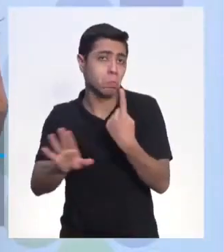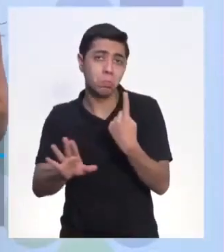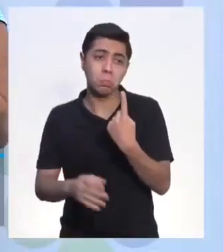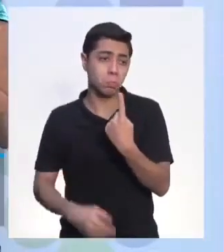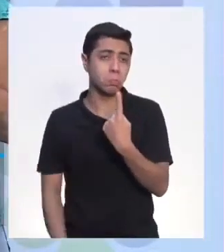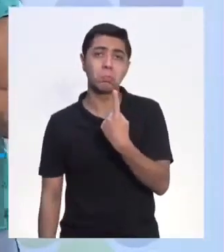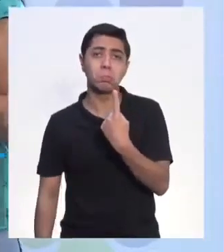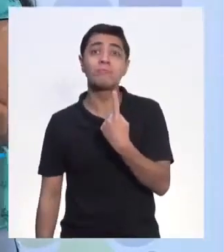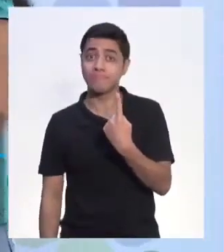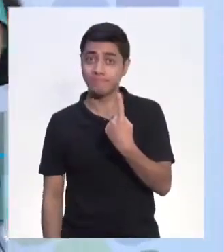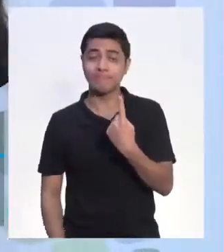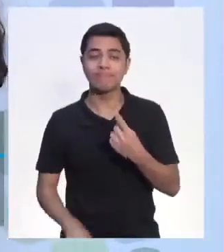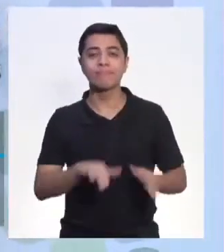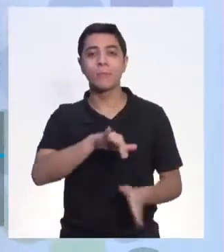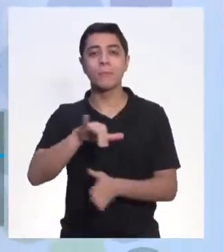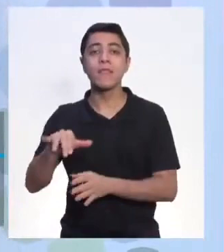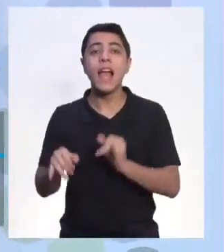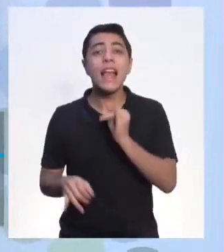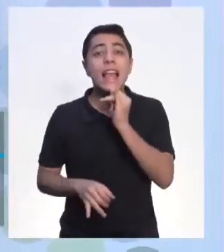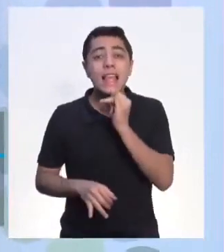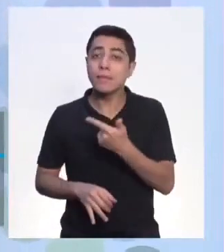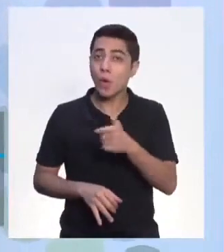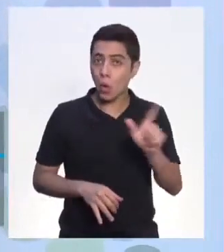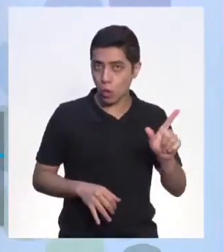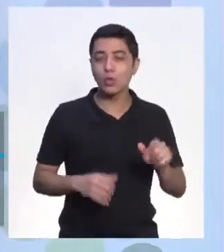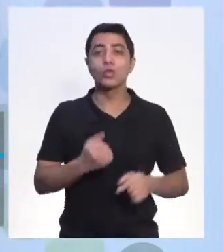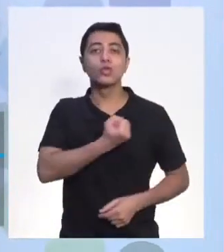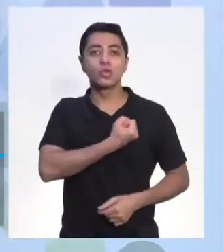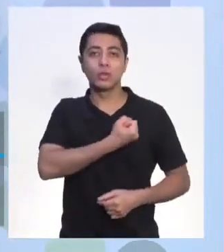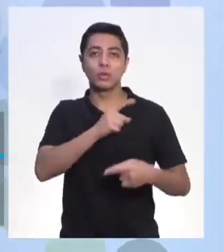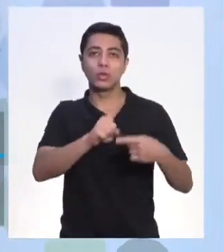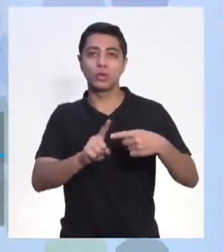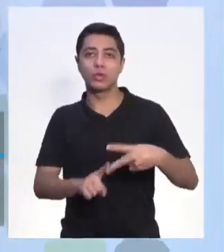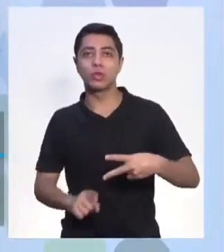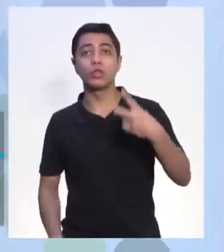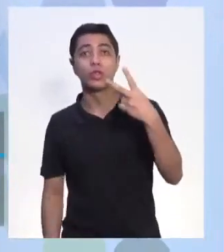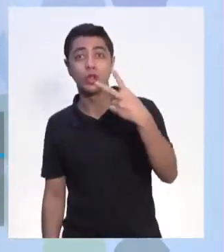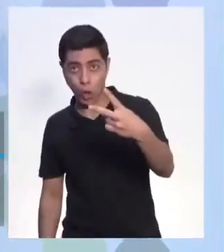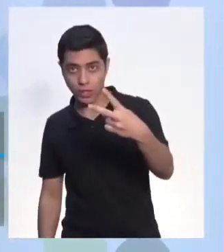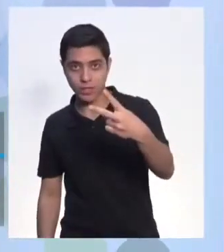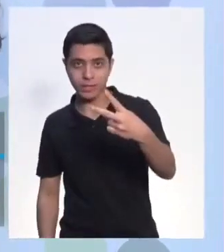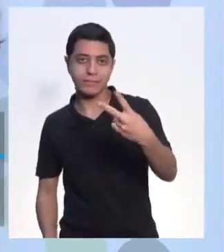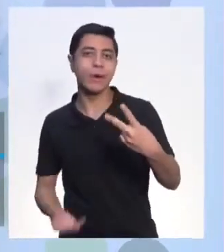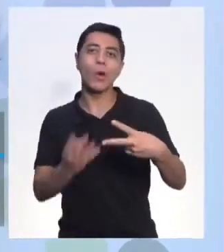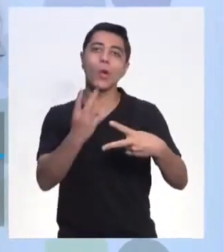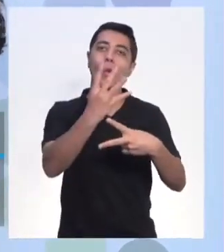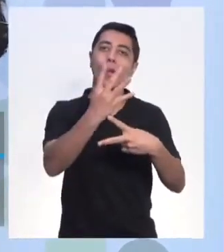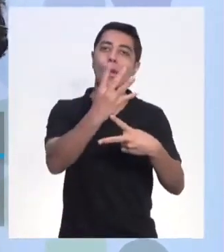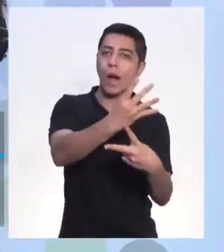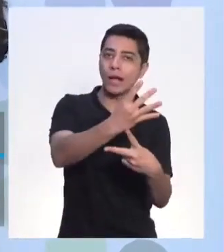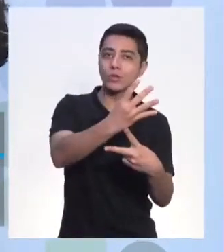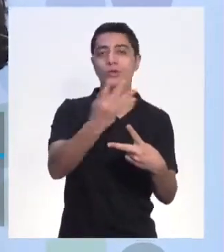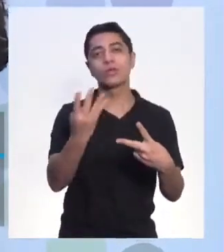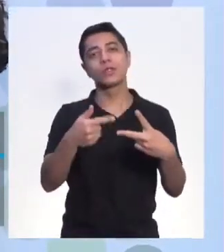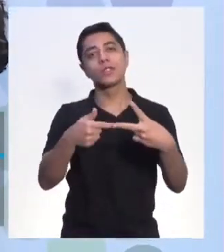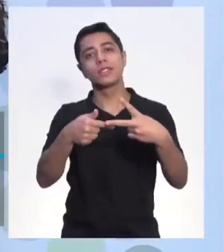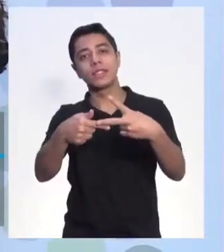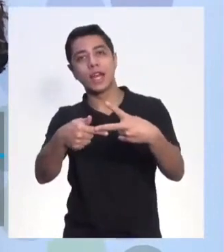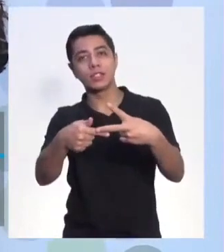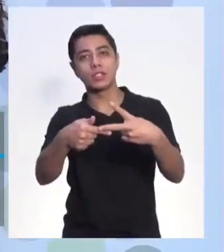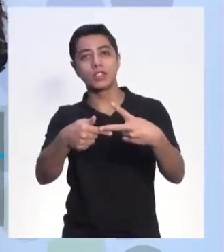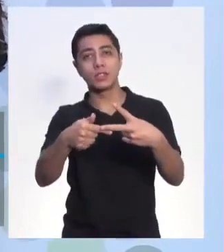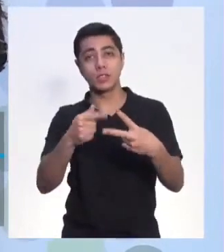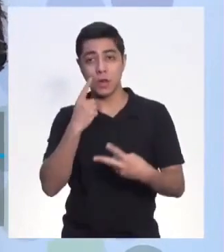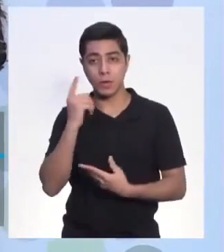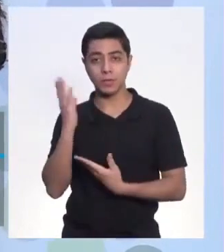com estes dois elementos, eu posso formar 4 e 7 ou 7 e 4. Então, o